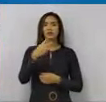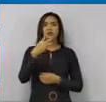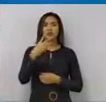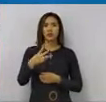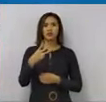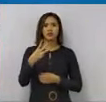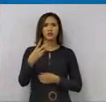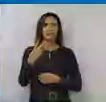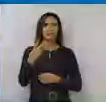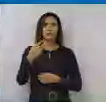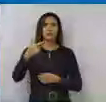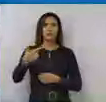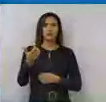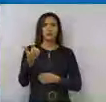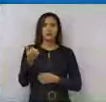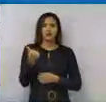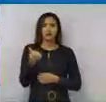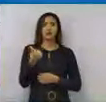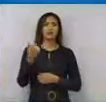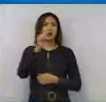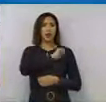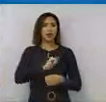1.315.26. Ananindeua